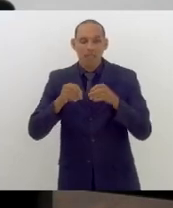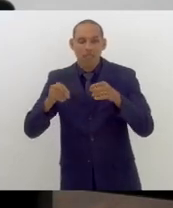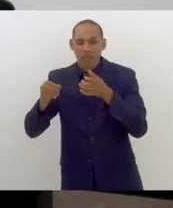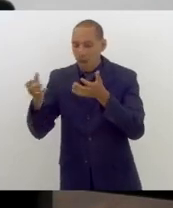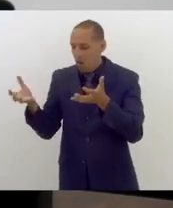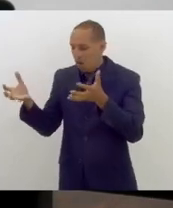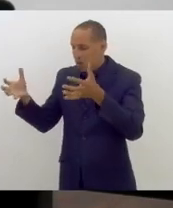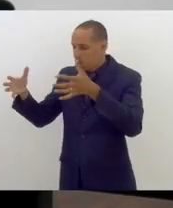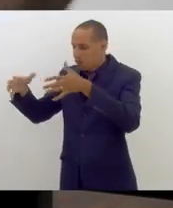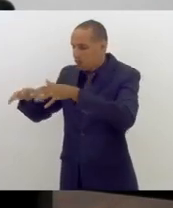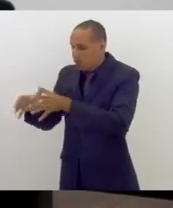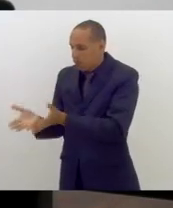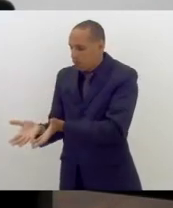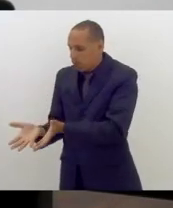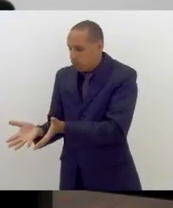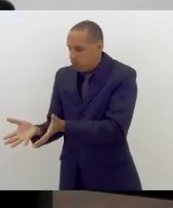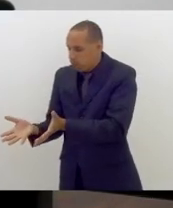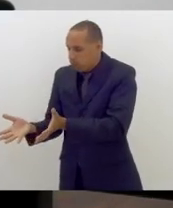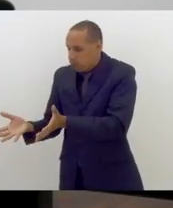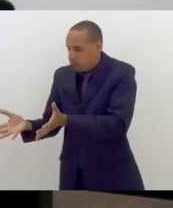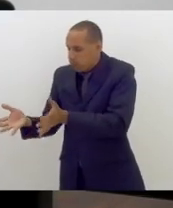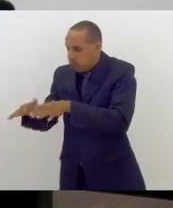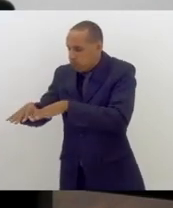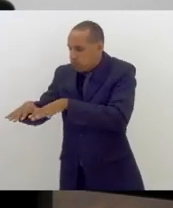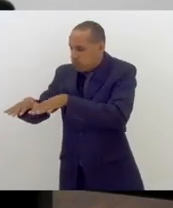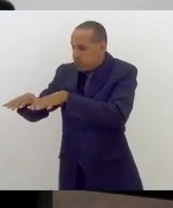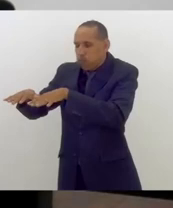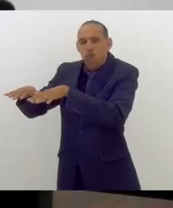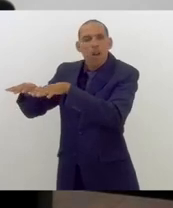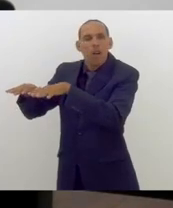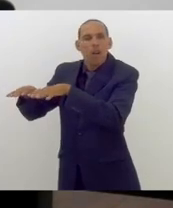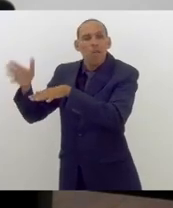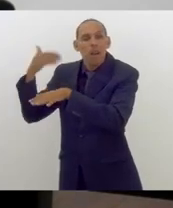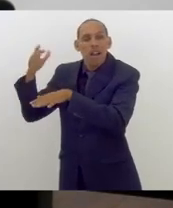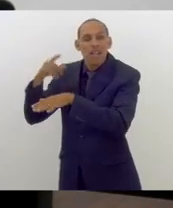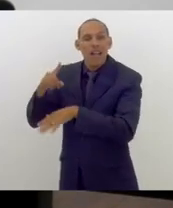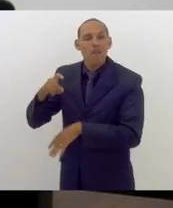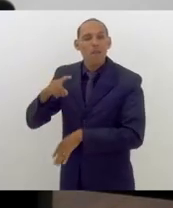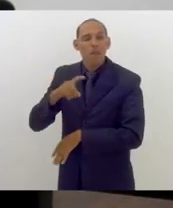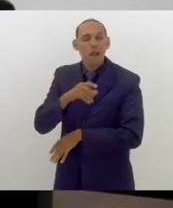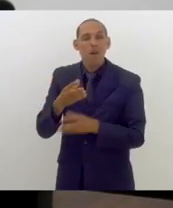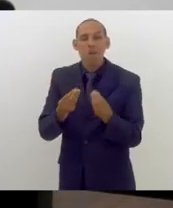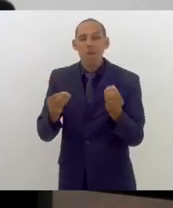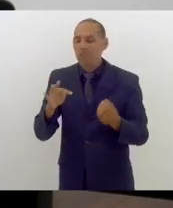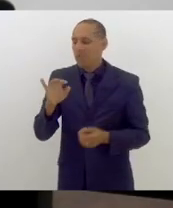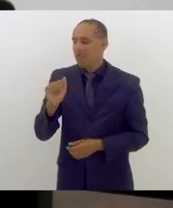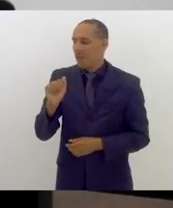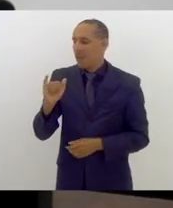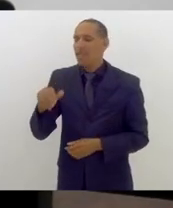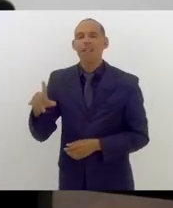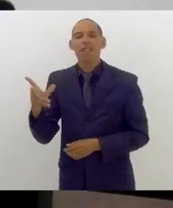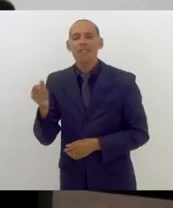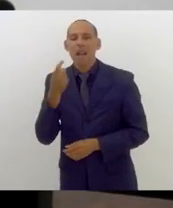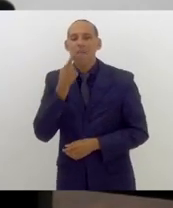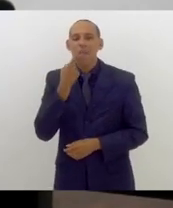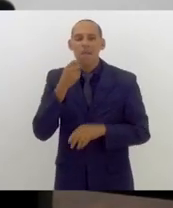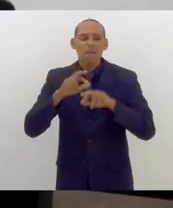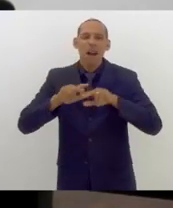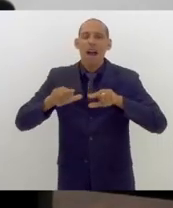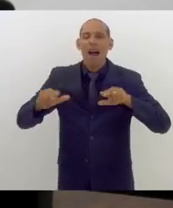naquele Naquela partitura aquilo era um lugar rico de camarão de tainha de peixe enchi muito